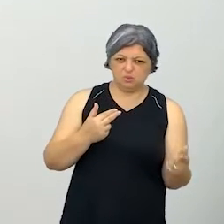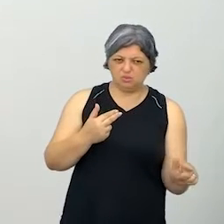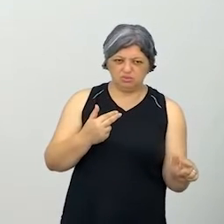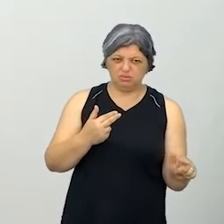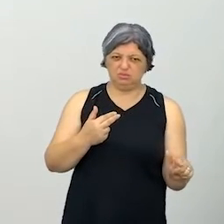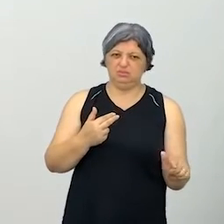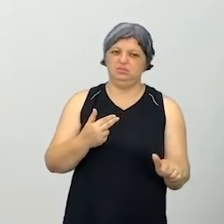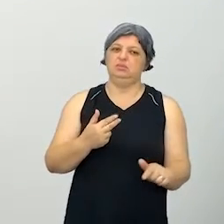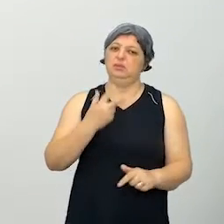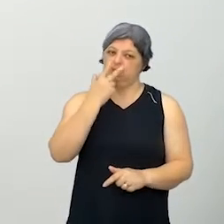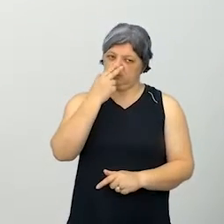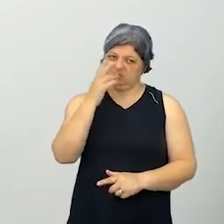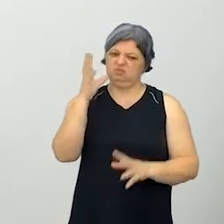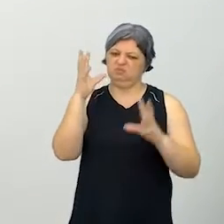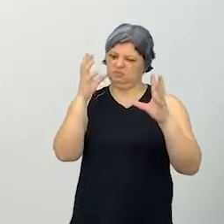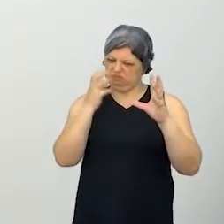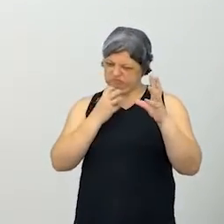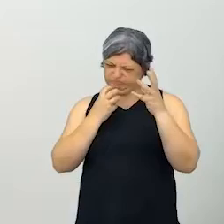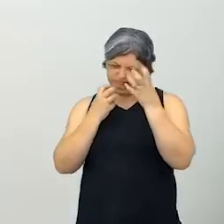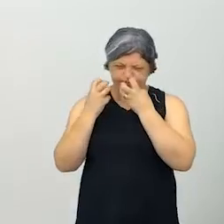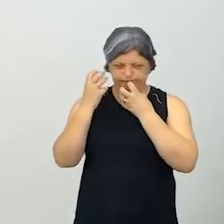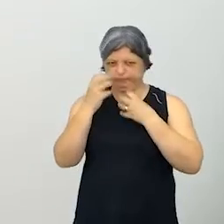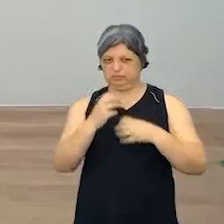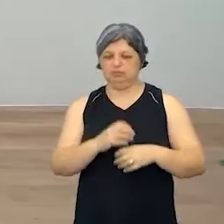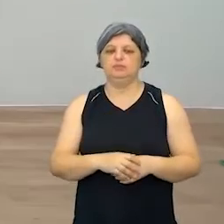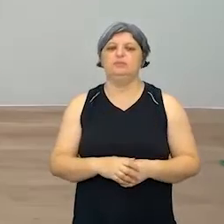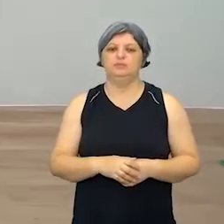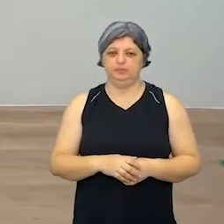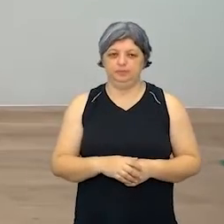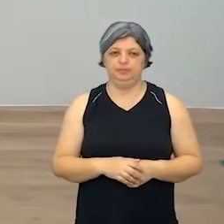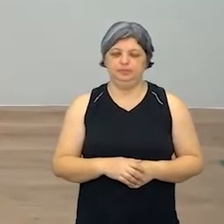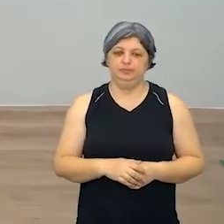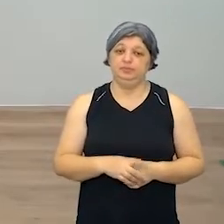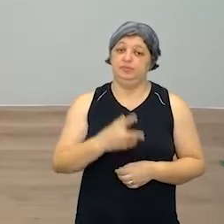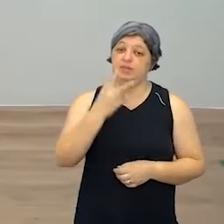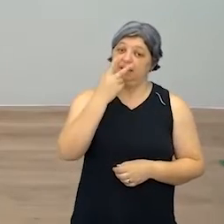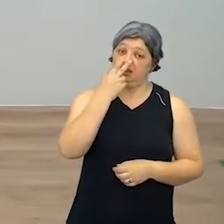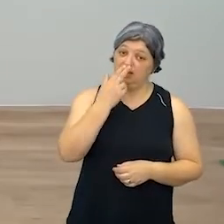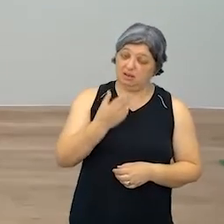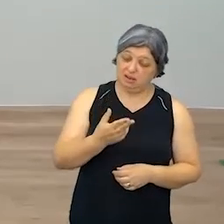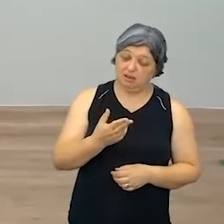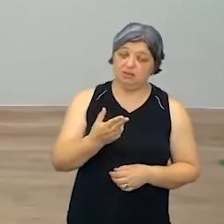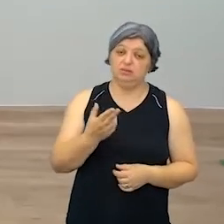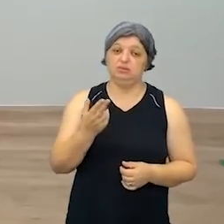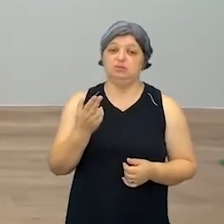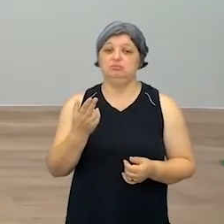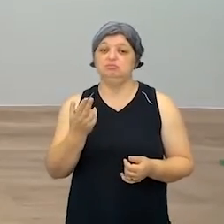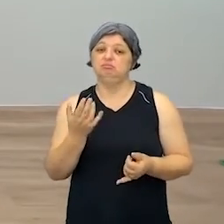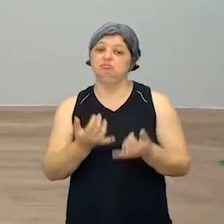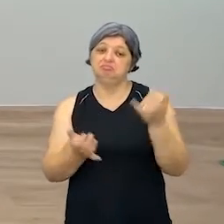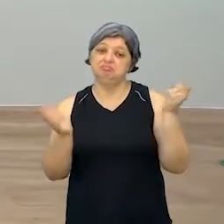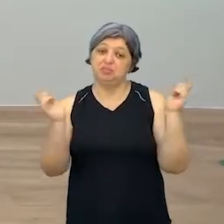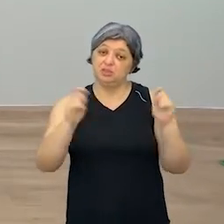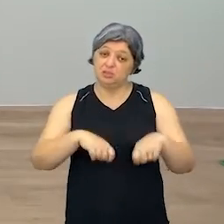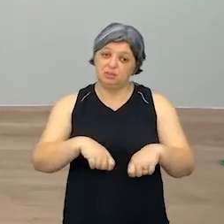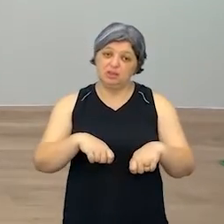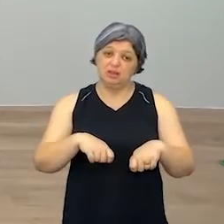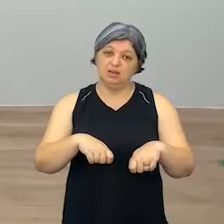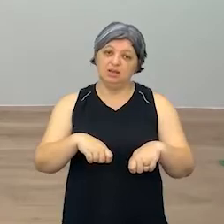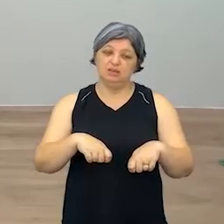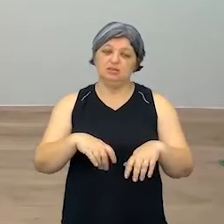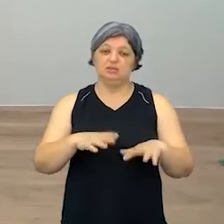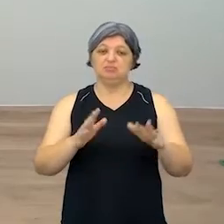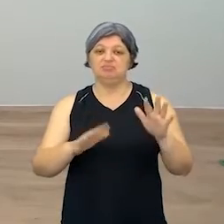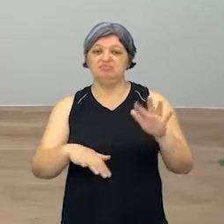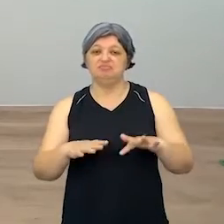estão bem bravas. Elas estão muito bravas. Elas estão. Seria uma boa possibilidade na